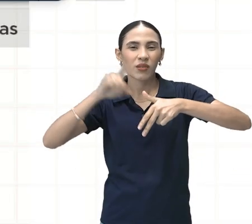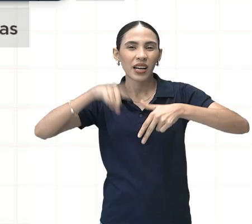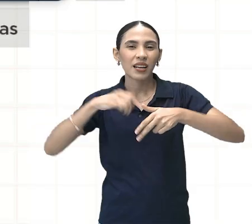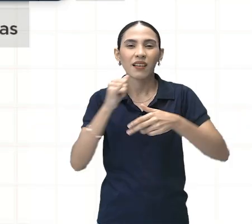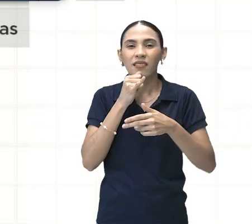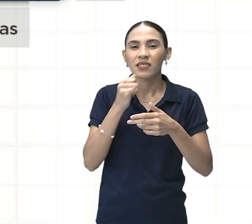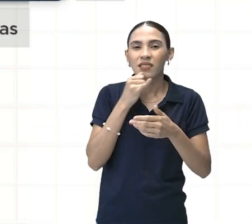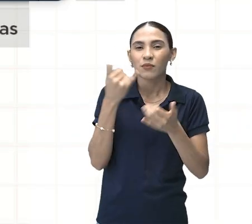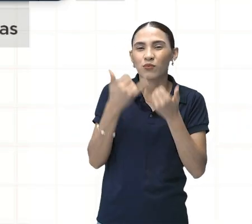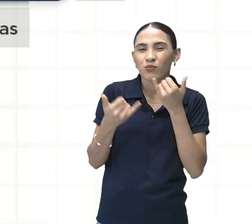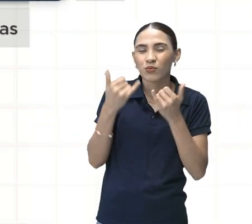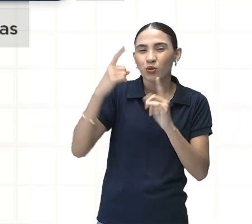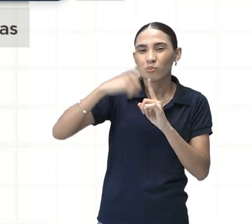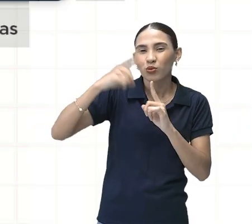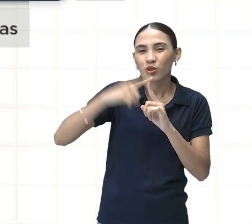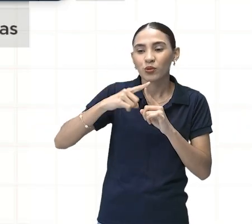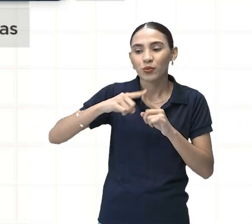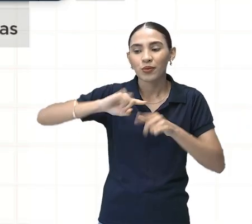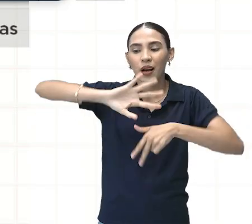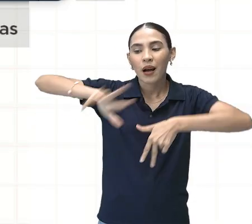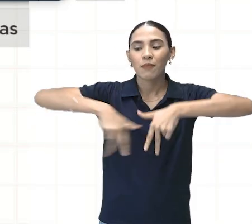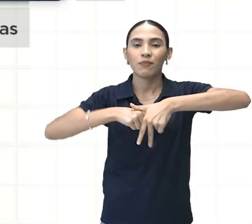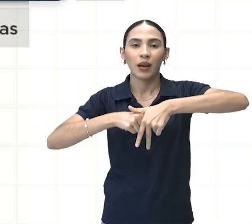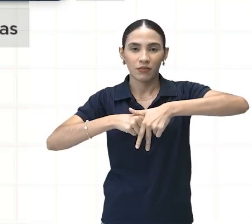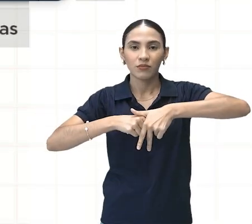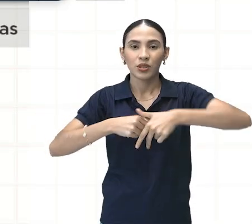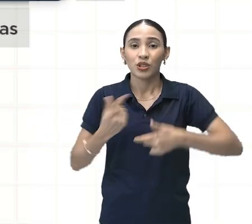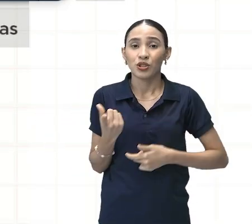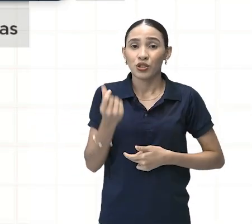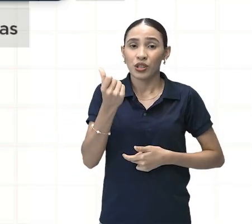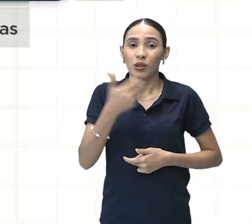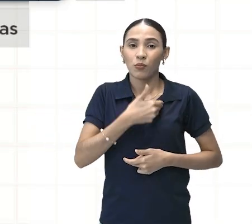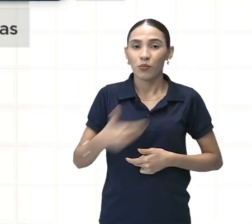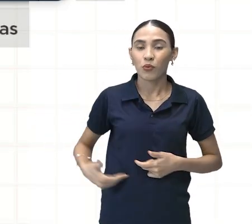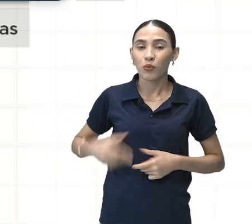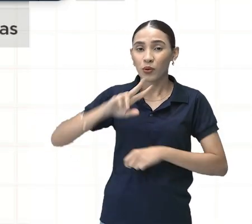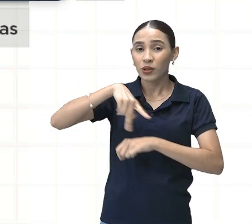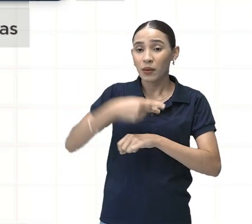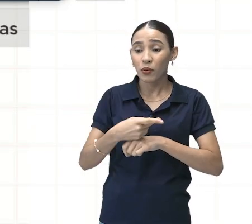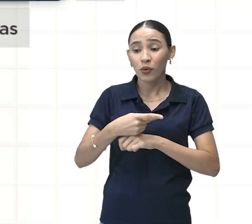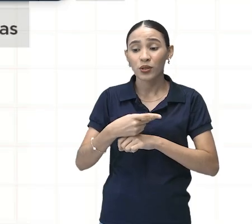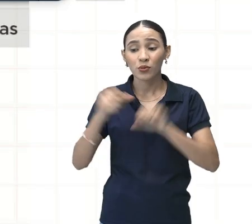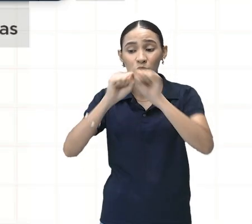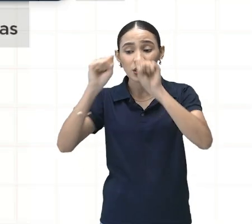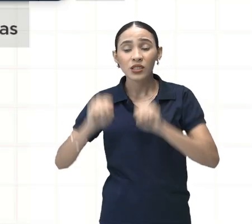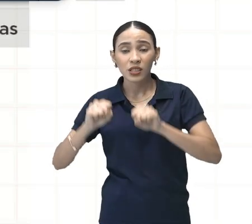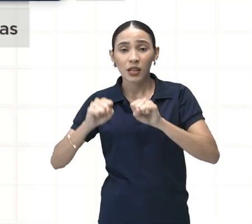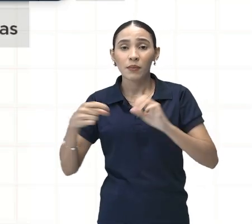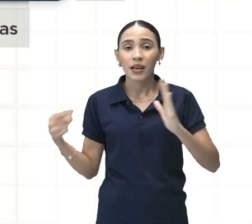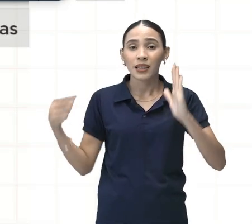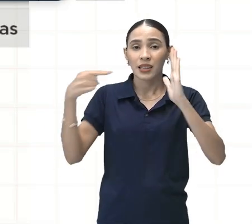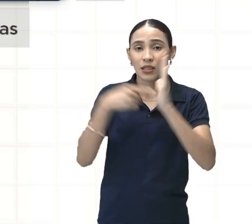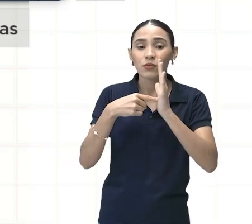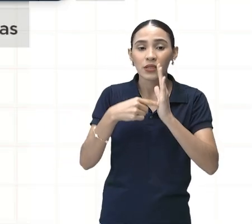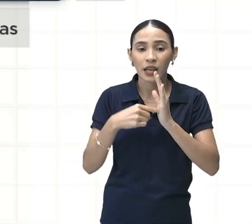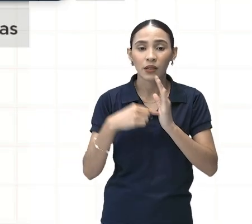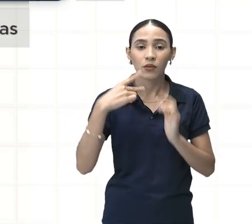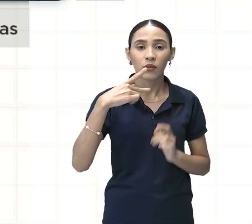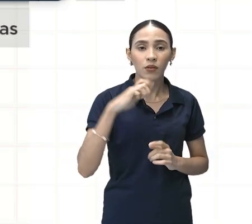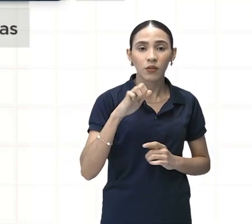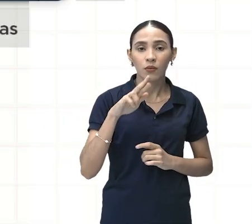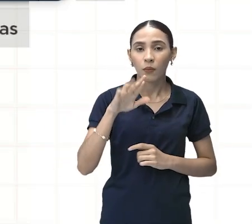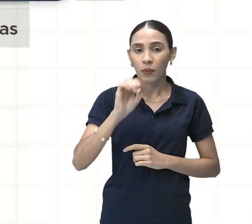de desviar dinheiro público. E esse esquema ele foi denunciado pelo Pedro Collor,